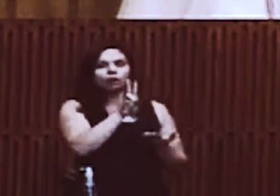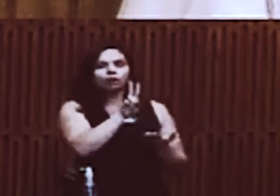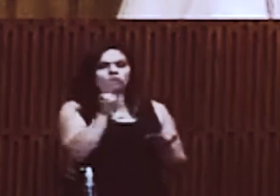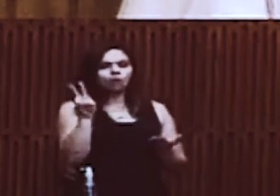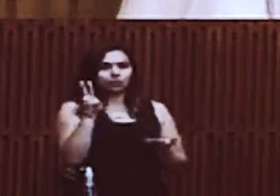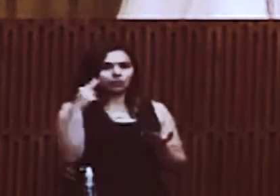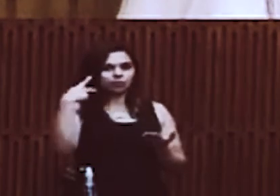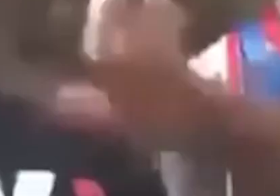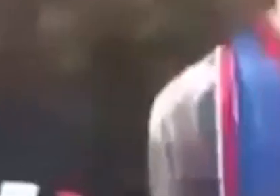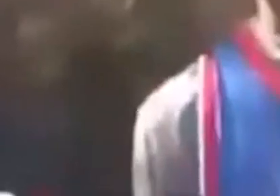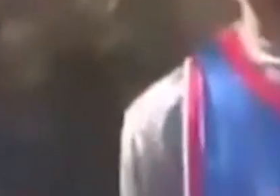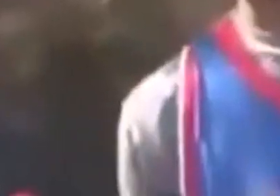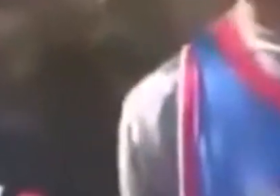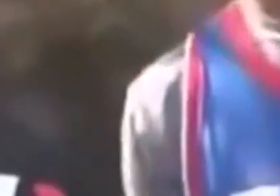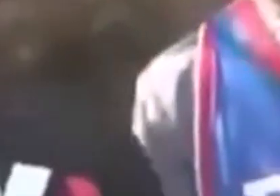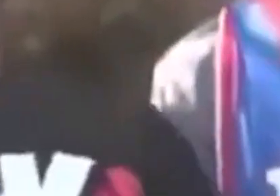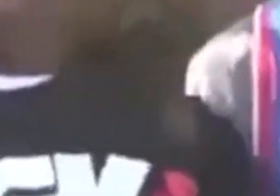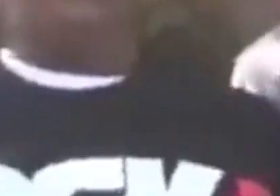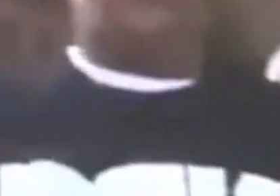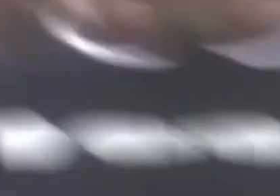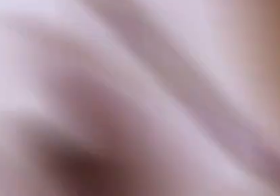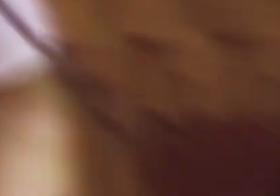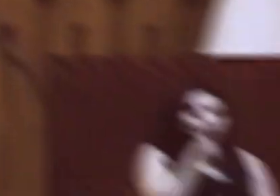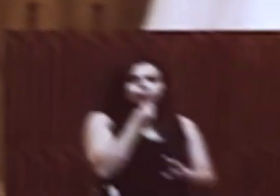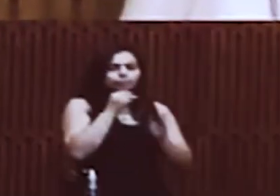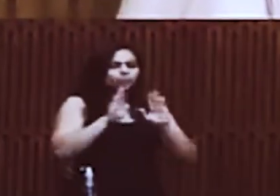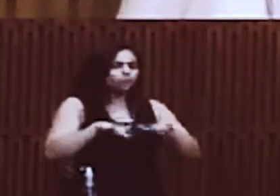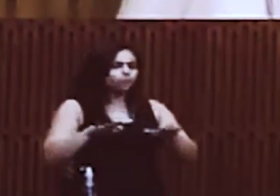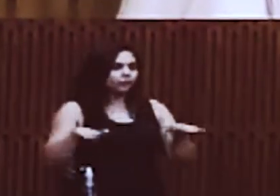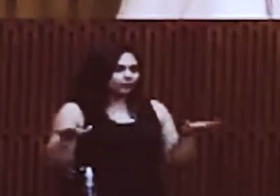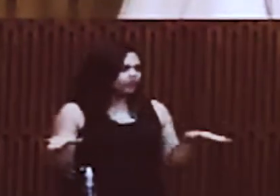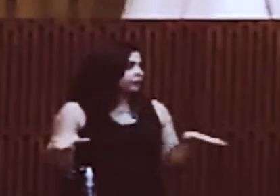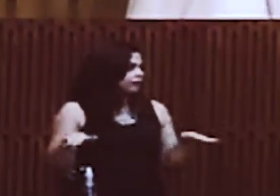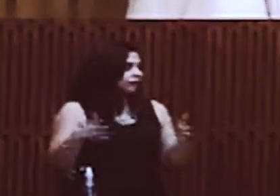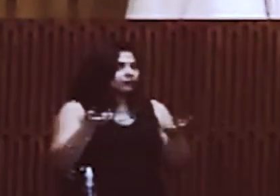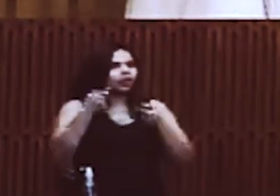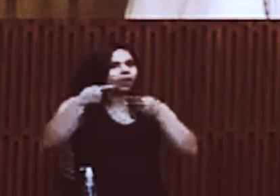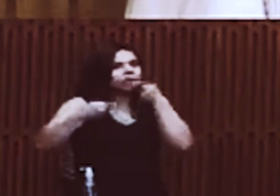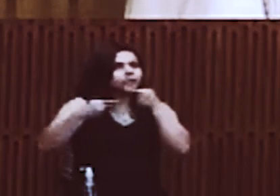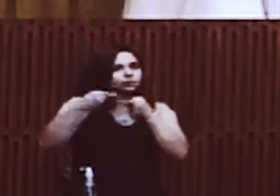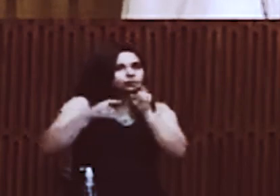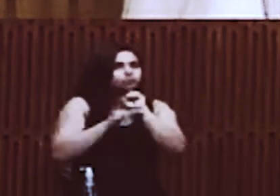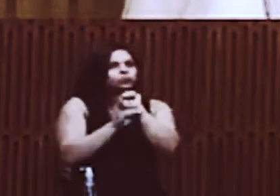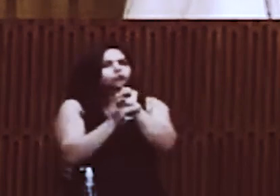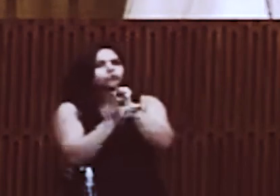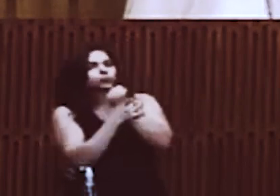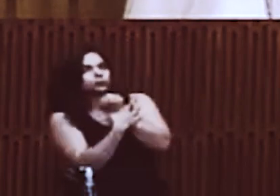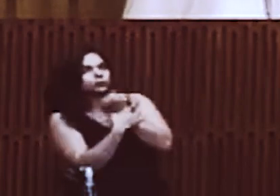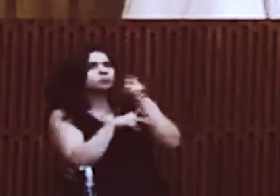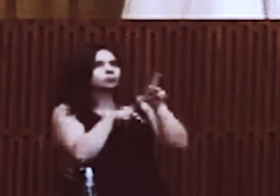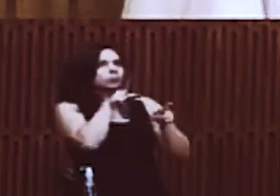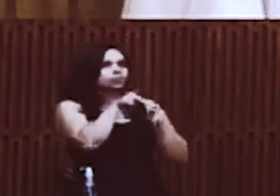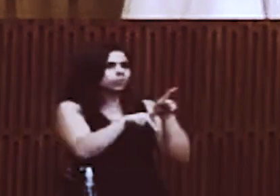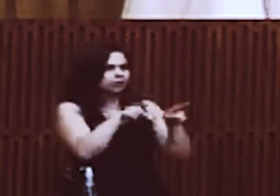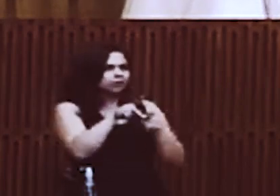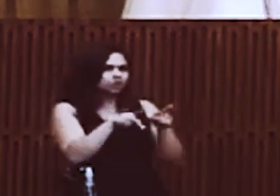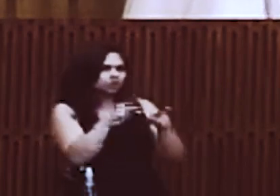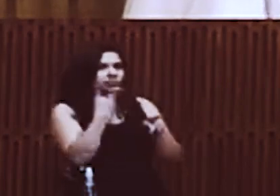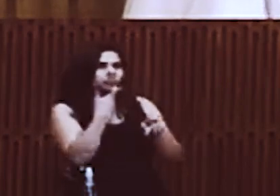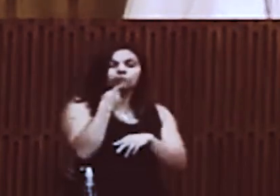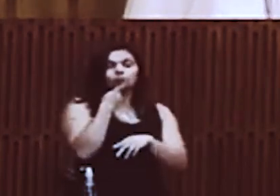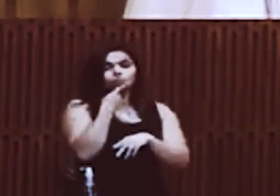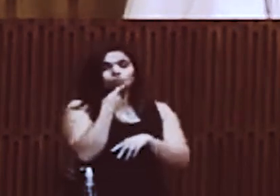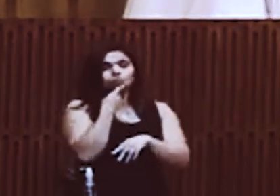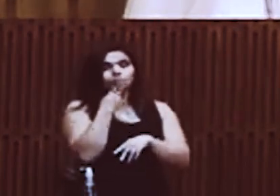porque ele se comporta como um moleque, é isso que ele é, um moleque. Ele vir aqui e querer discutir segurança pública e dizer que nós temos bandido dentro de